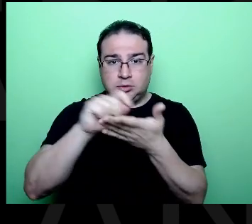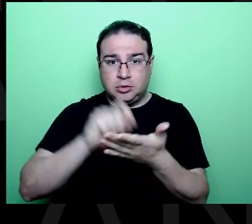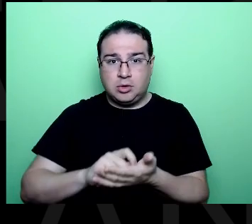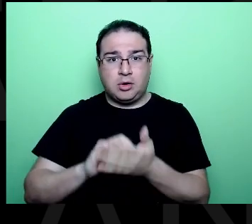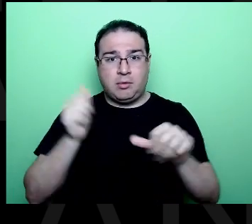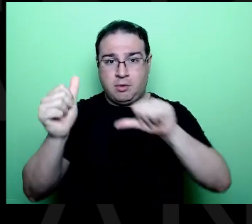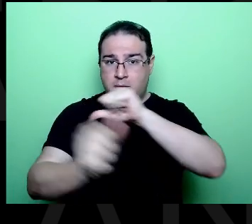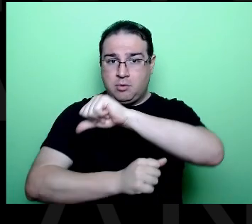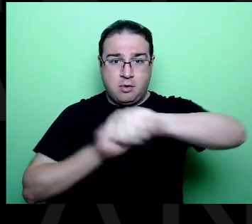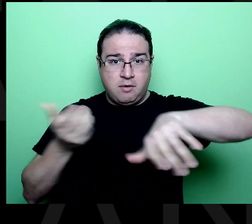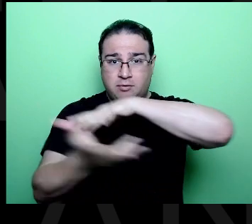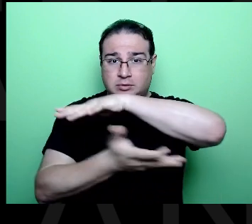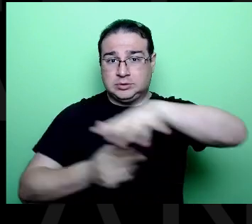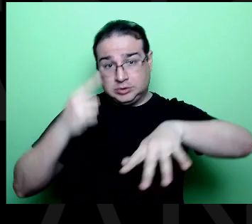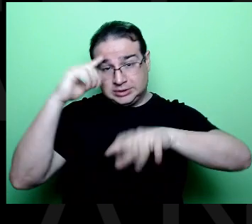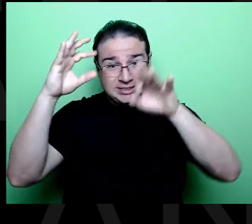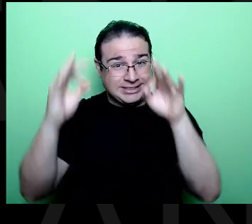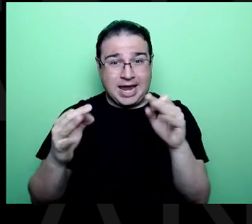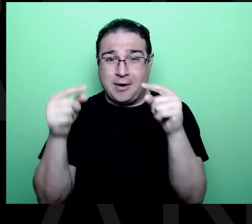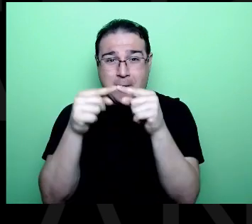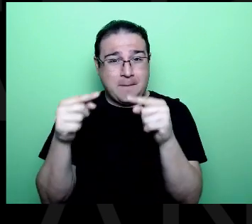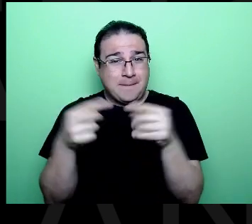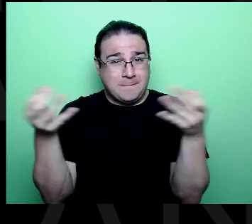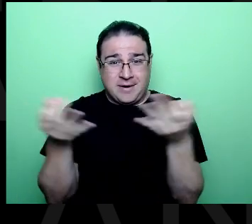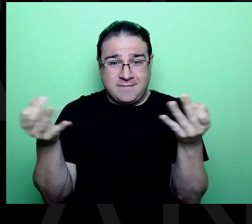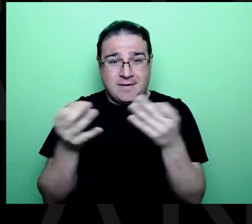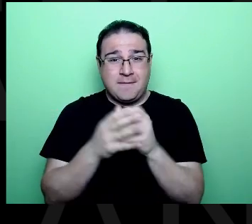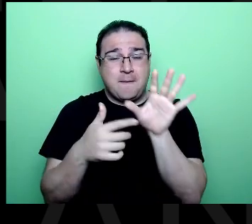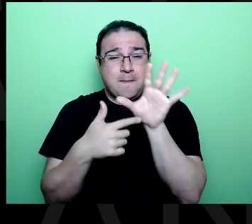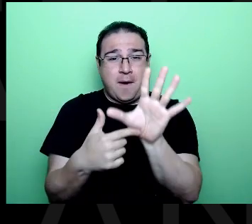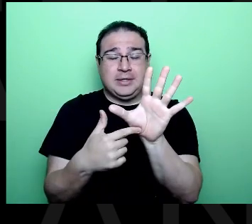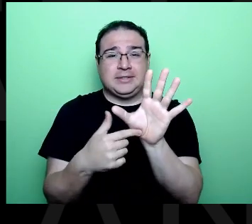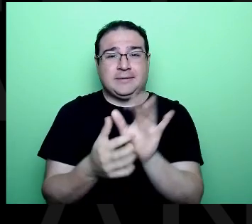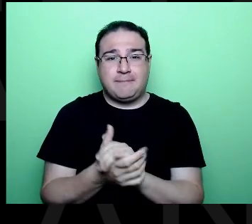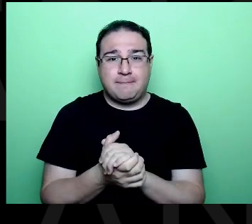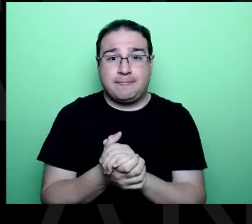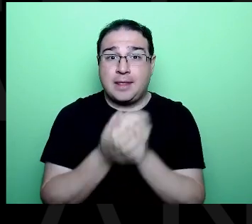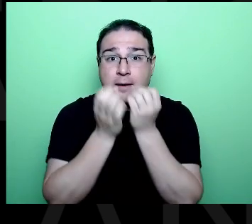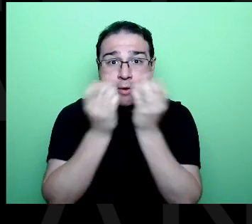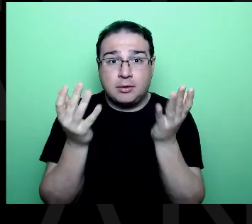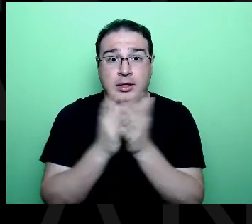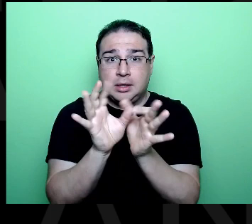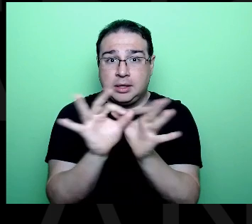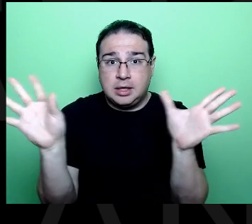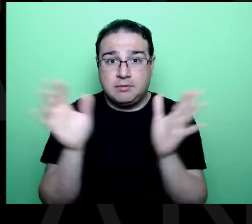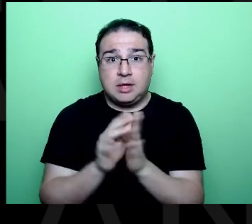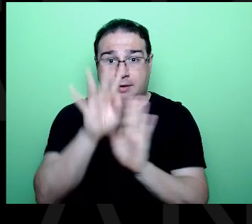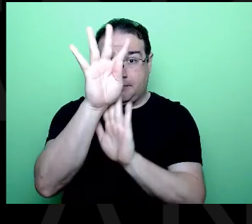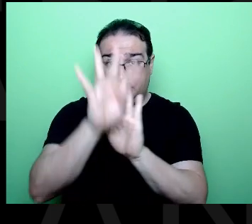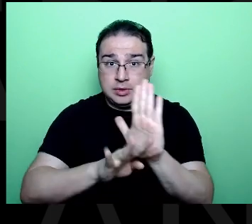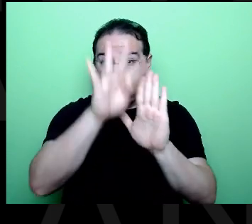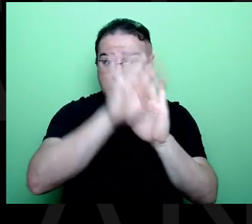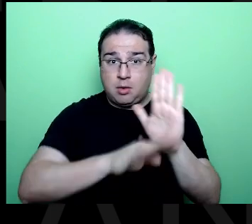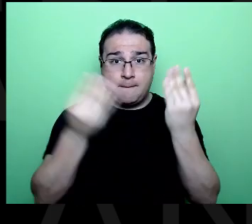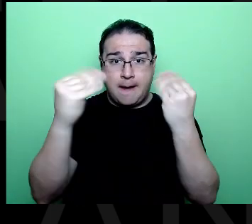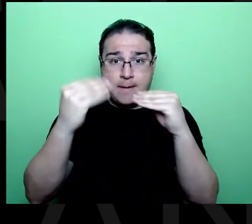Revolução dos Cravos. Então lá escrevi, lá aquela vai libera aquela,